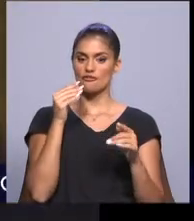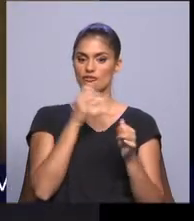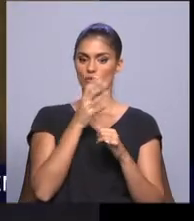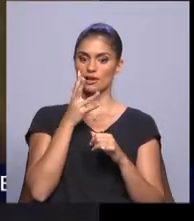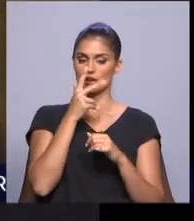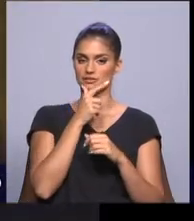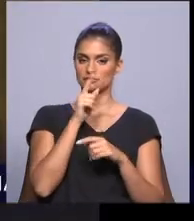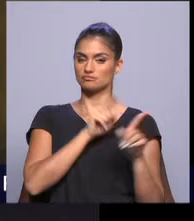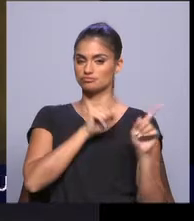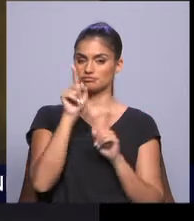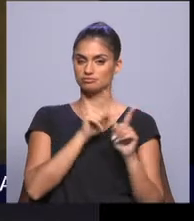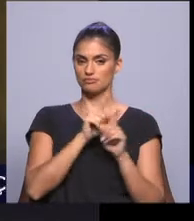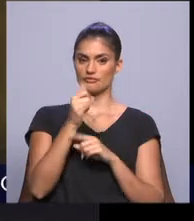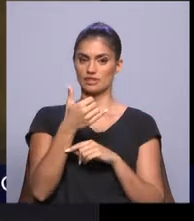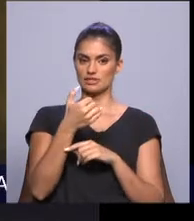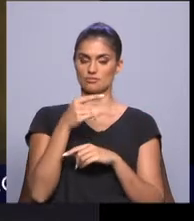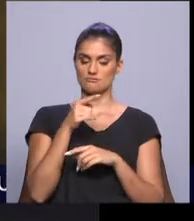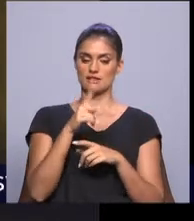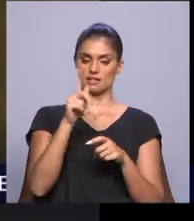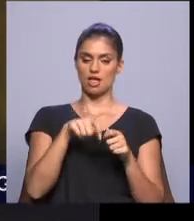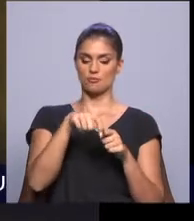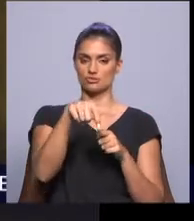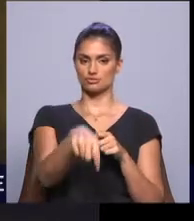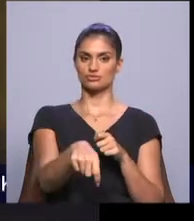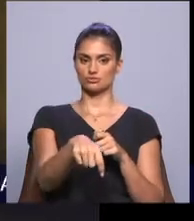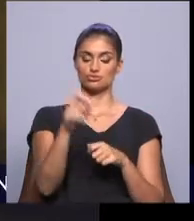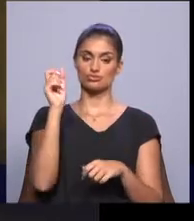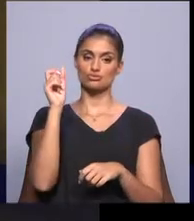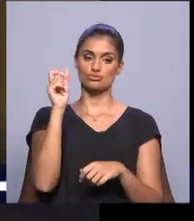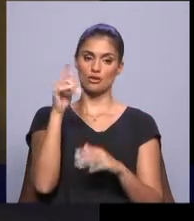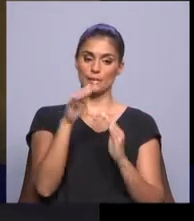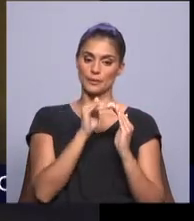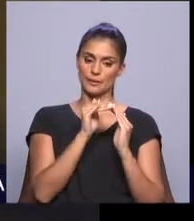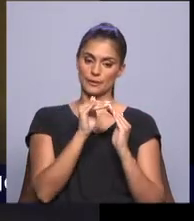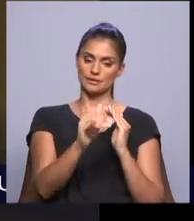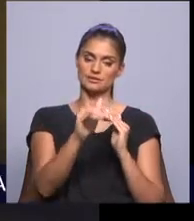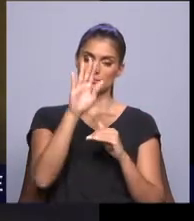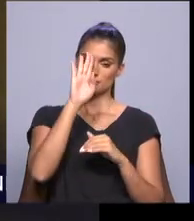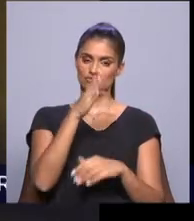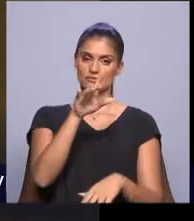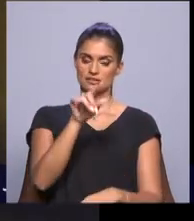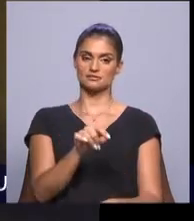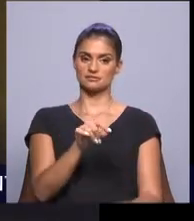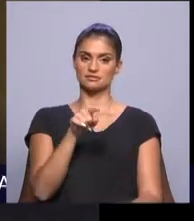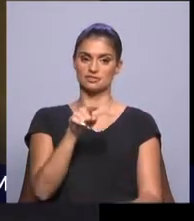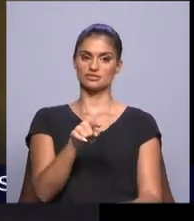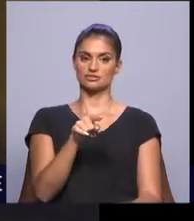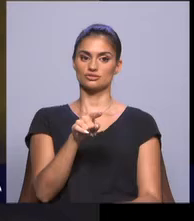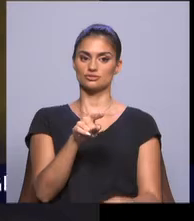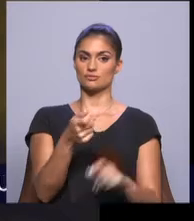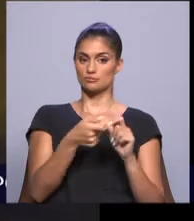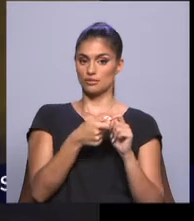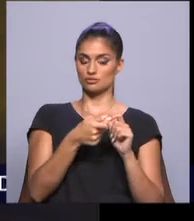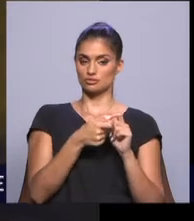as direções aos cerca de 25 mil quilómetros ao longo do Sol. Sabemos também que este encontro mais próximo da